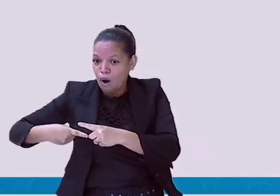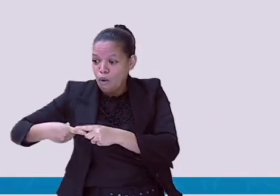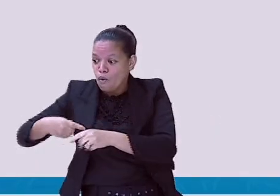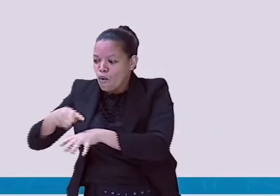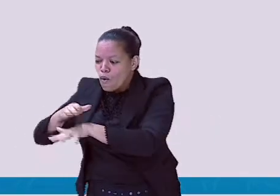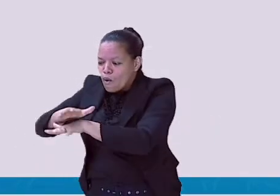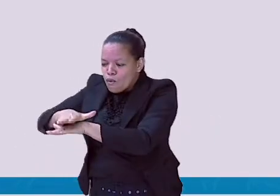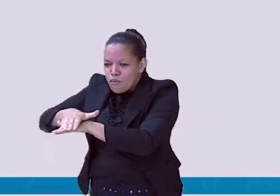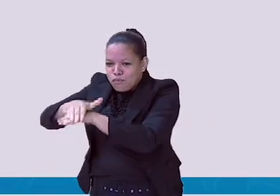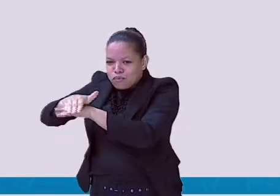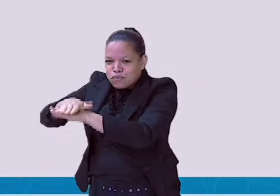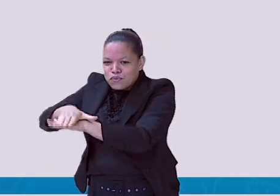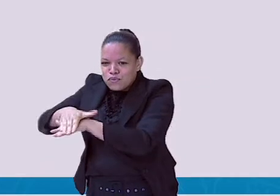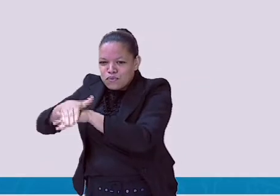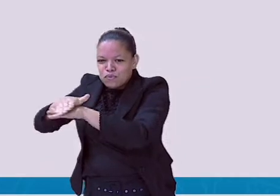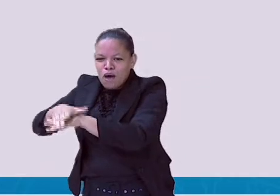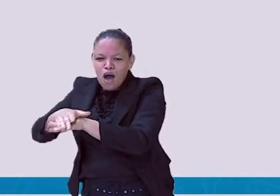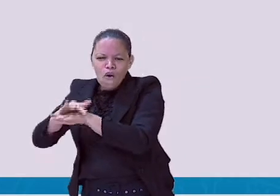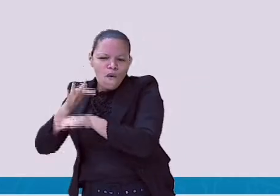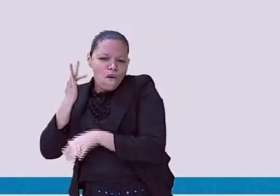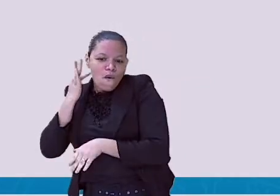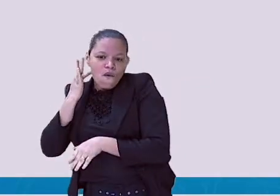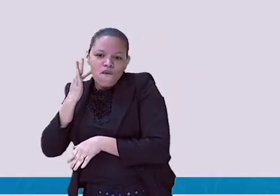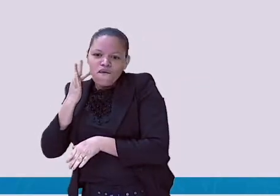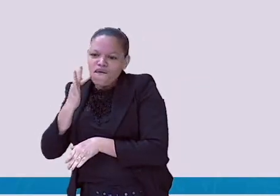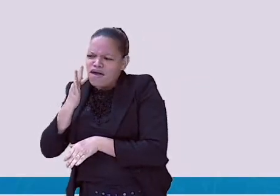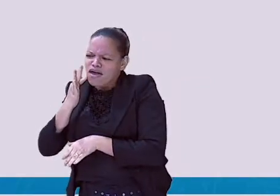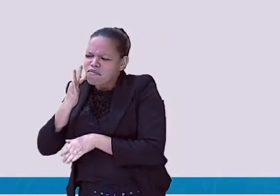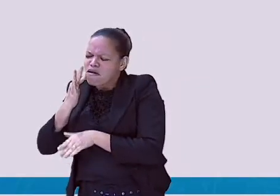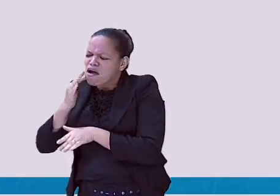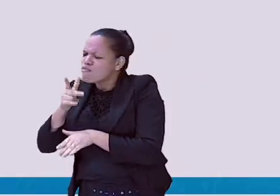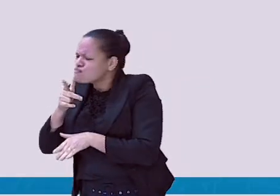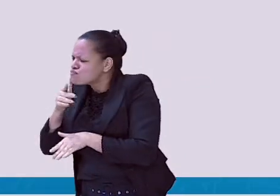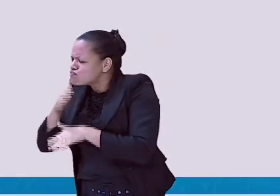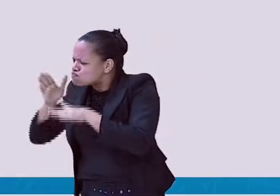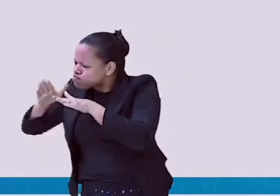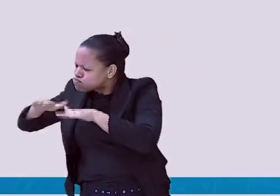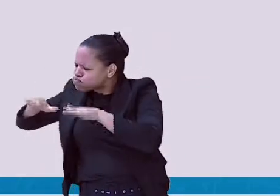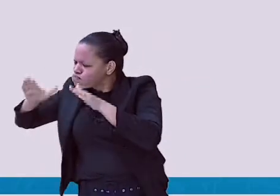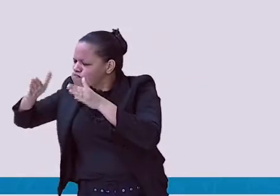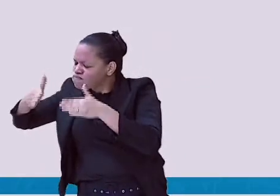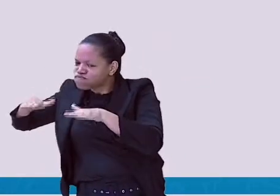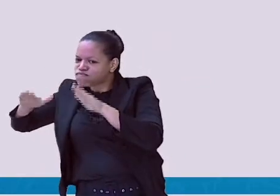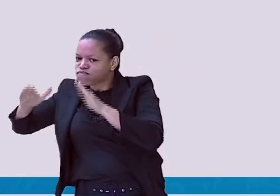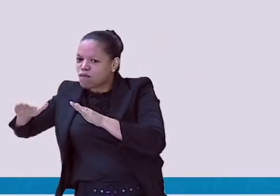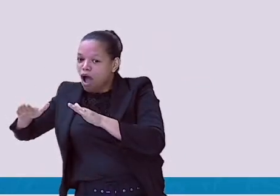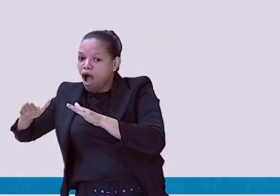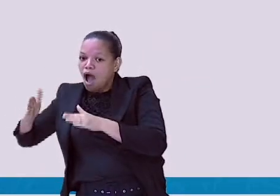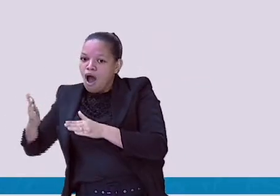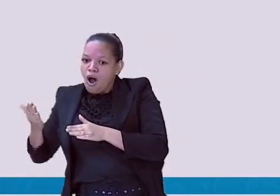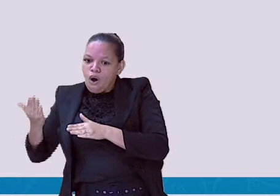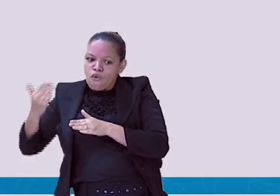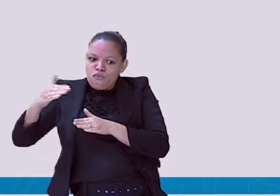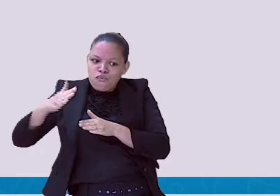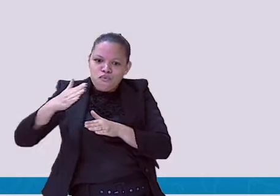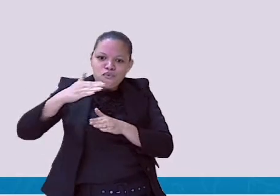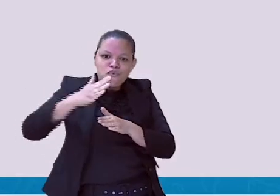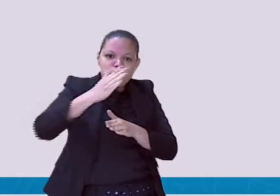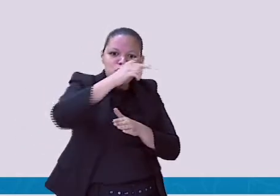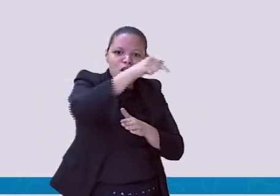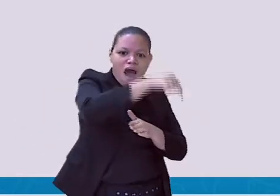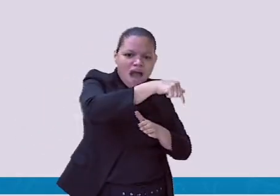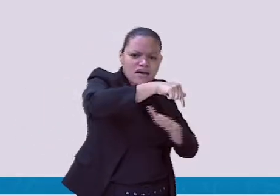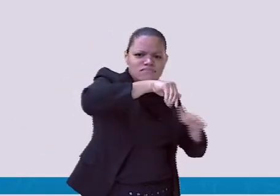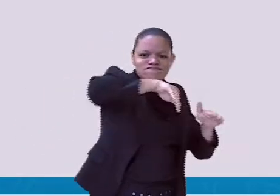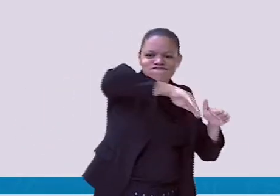marinhas fêmeas voltam à mesma praia em que nasceram para colocar